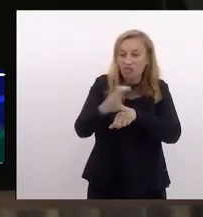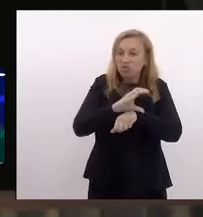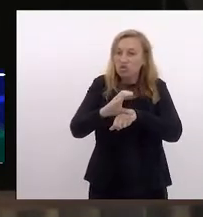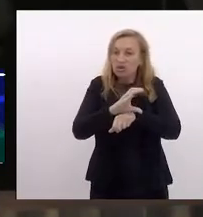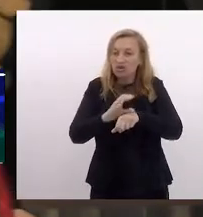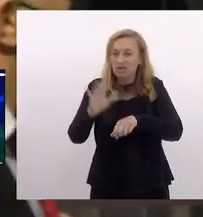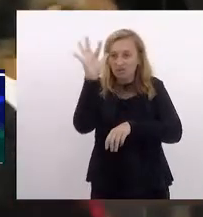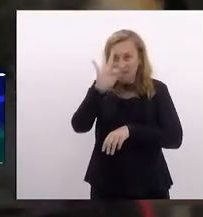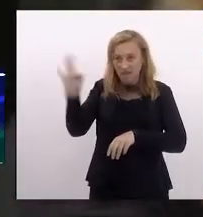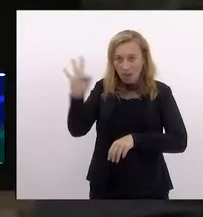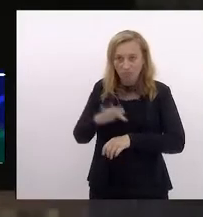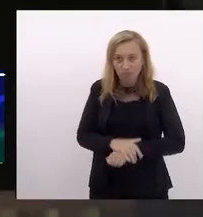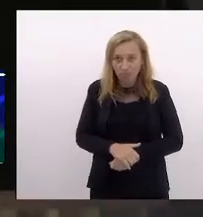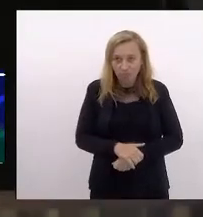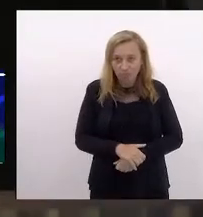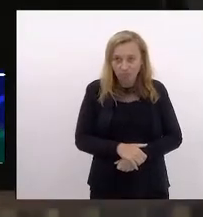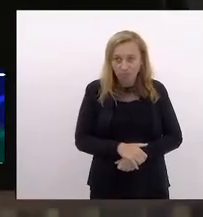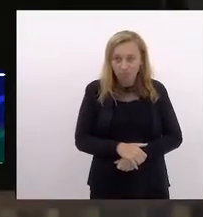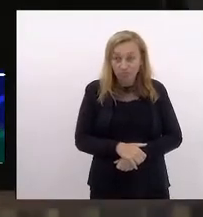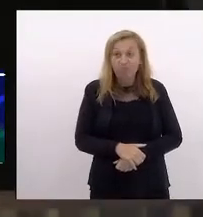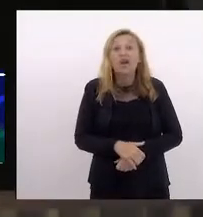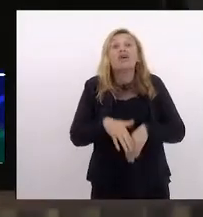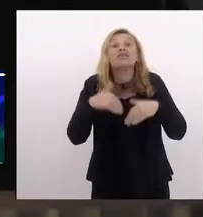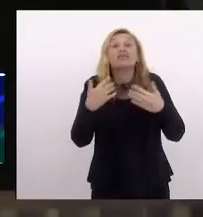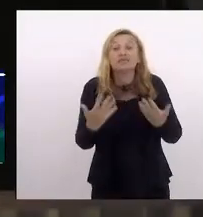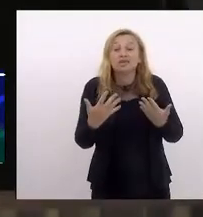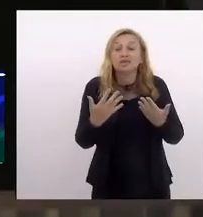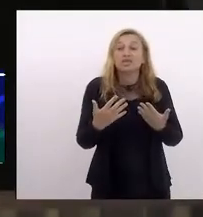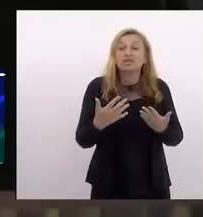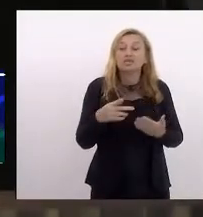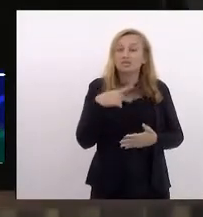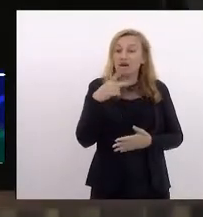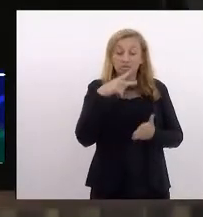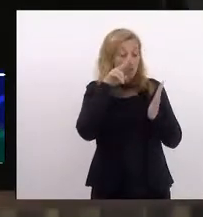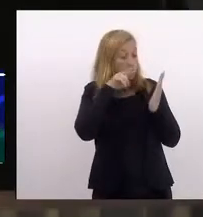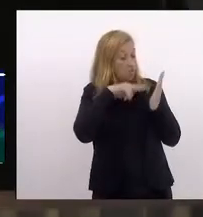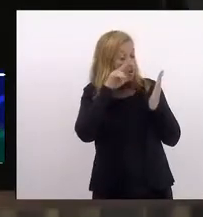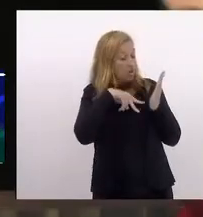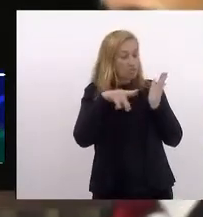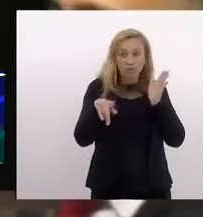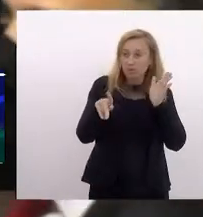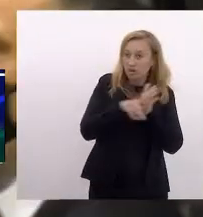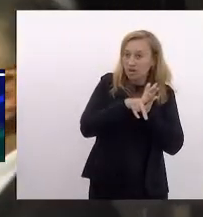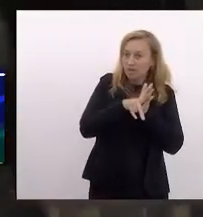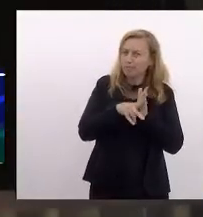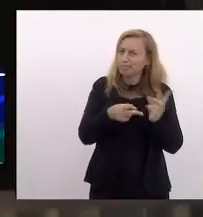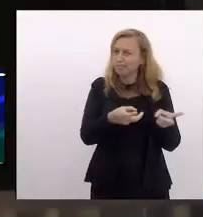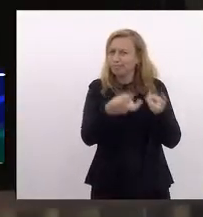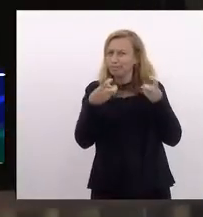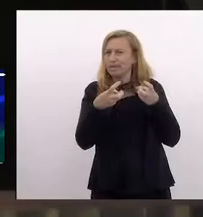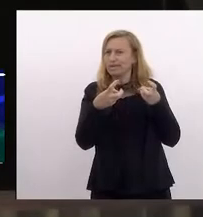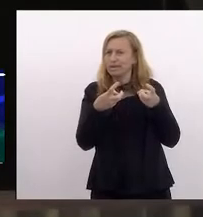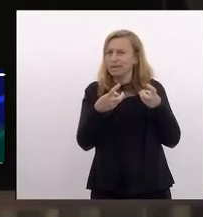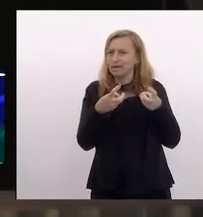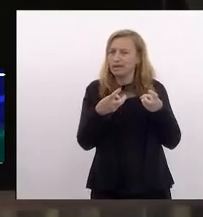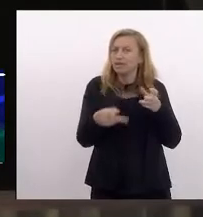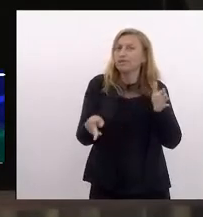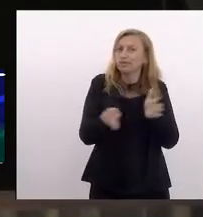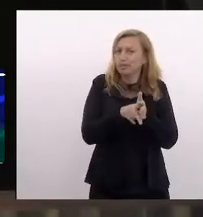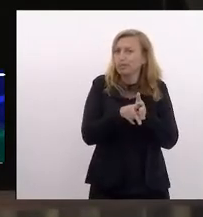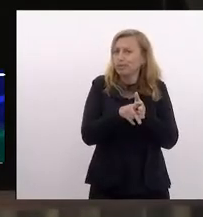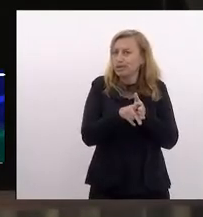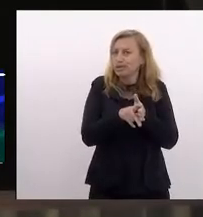Federal recebeu sem membros sendo assim quando nós lemos o projeto nós percebemos que no